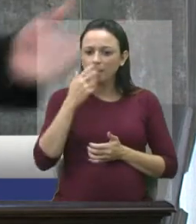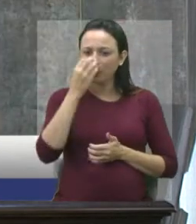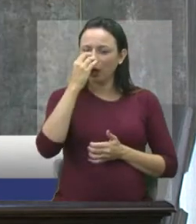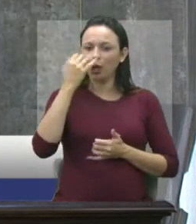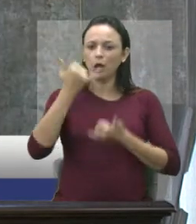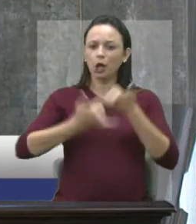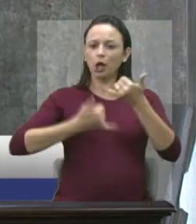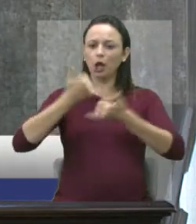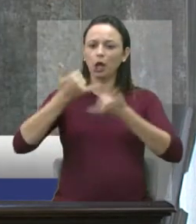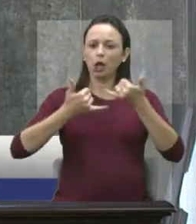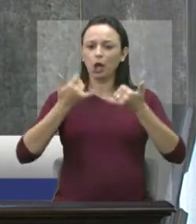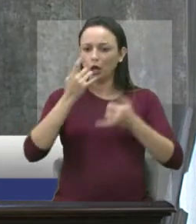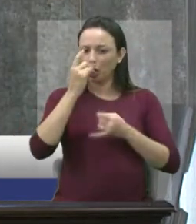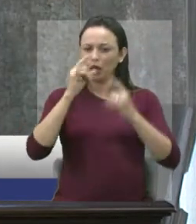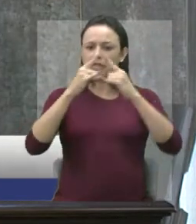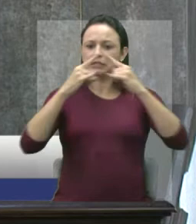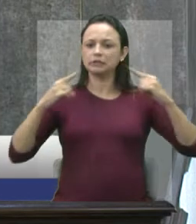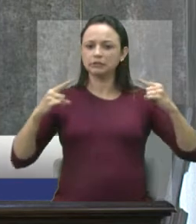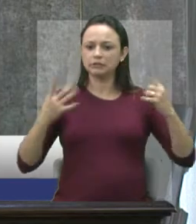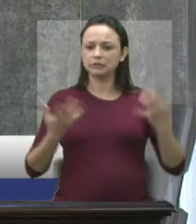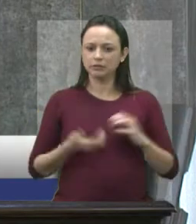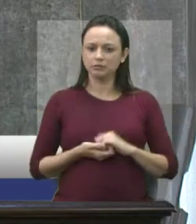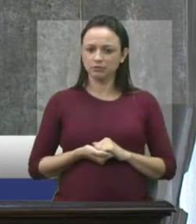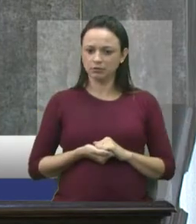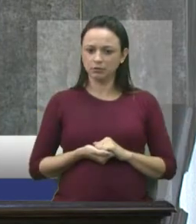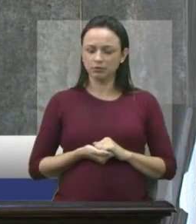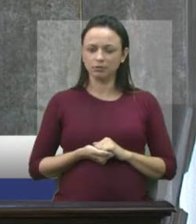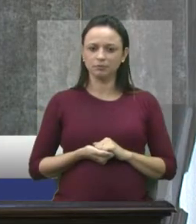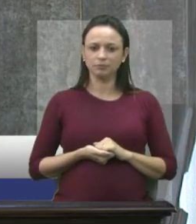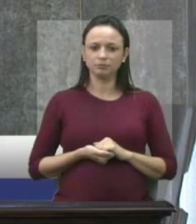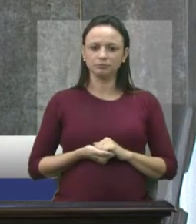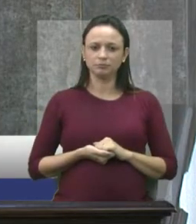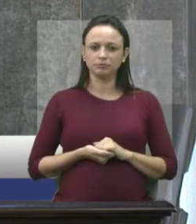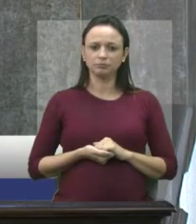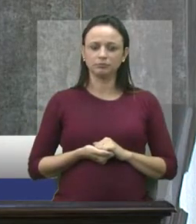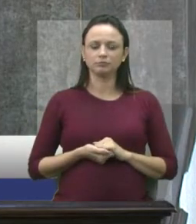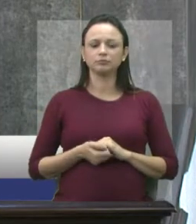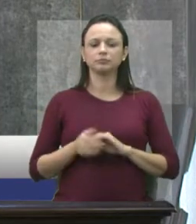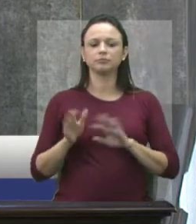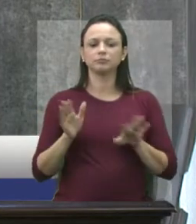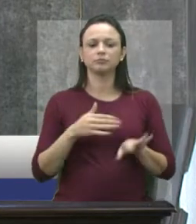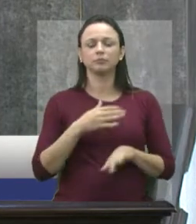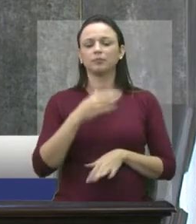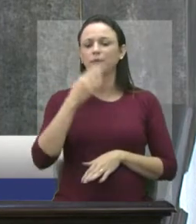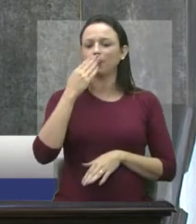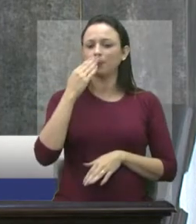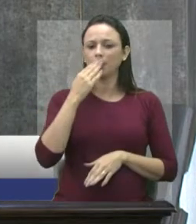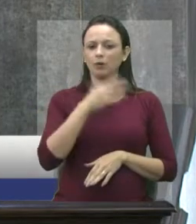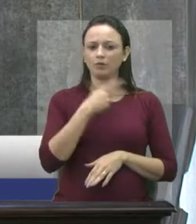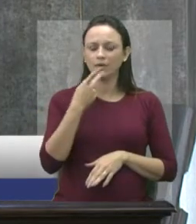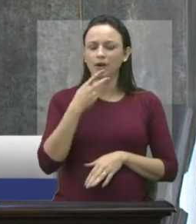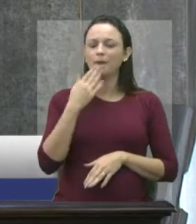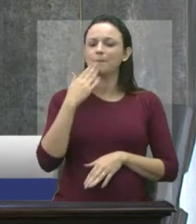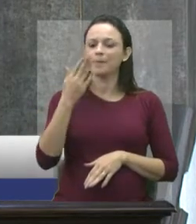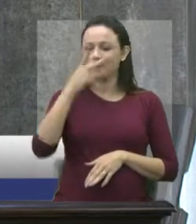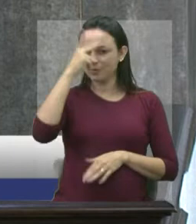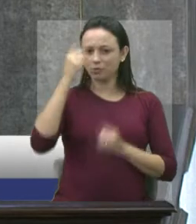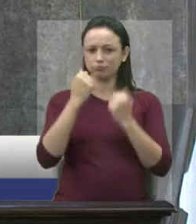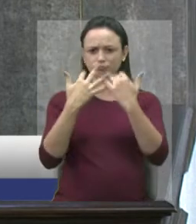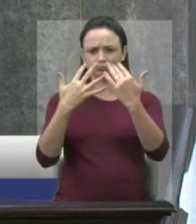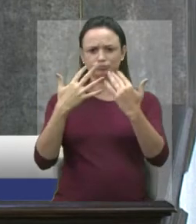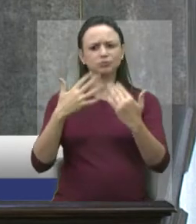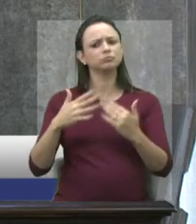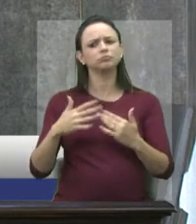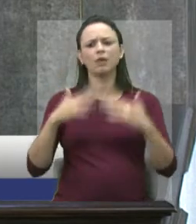pão e circo. Entendeu? Eu queria pedir para a plateia, por favor, Neto, gente, não se manifeste